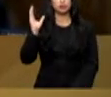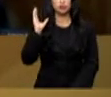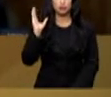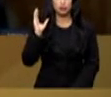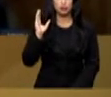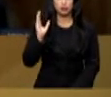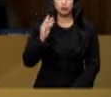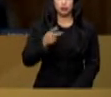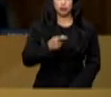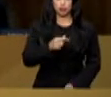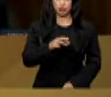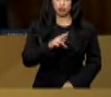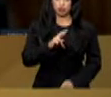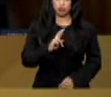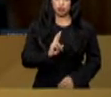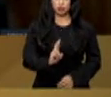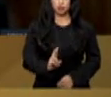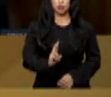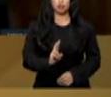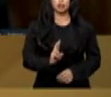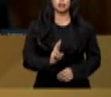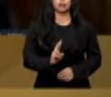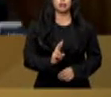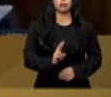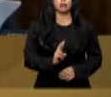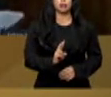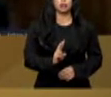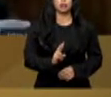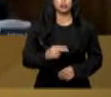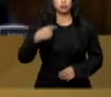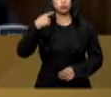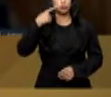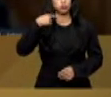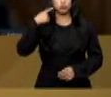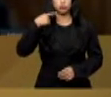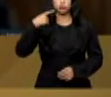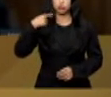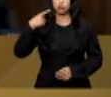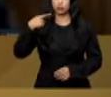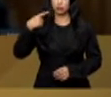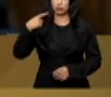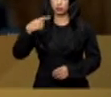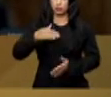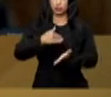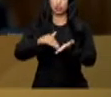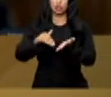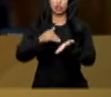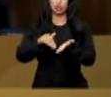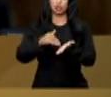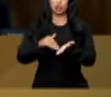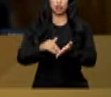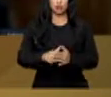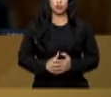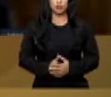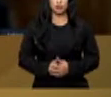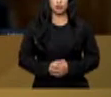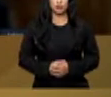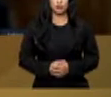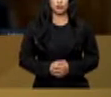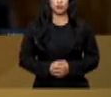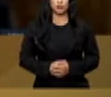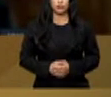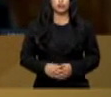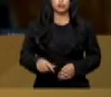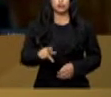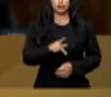senhor procurador-geral da República, senhores advogados, senhora secretária do plenário, presidente, também